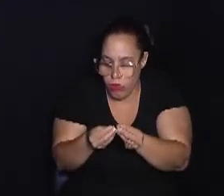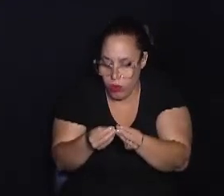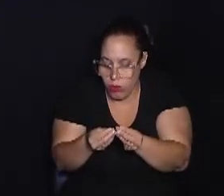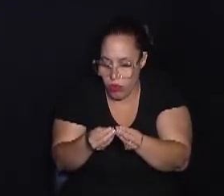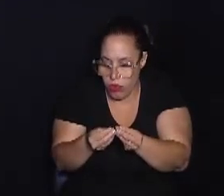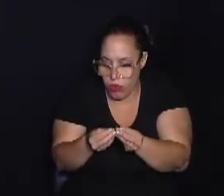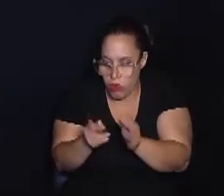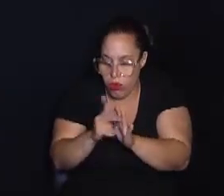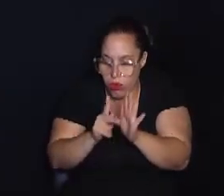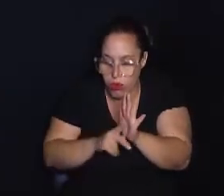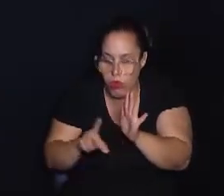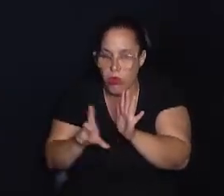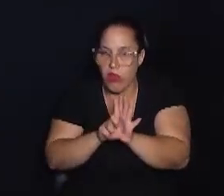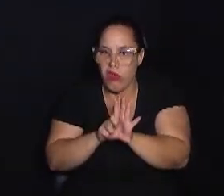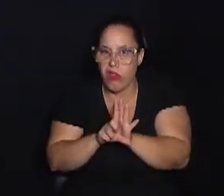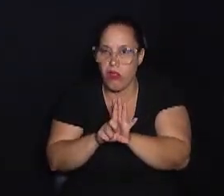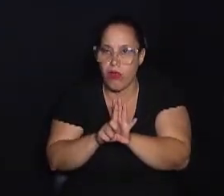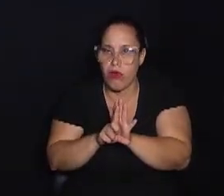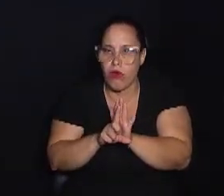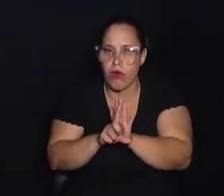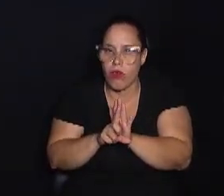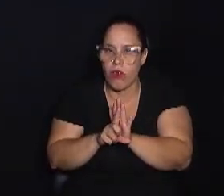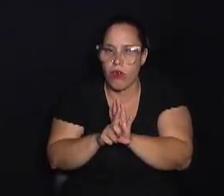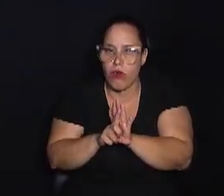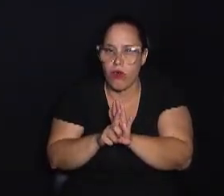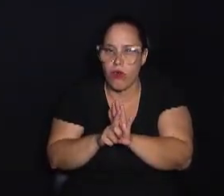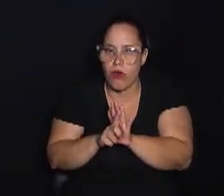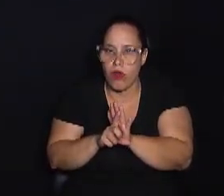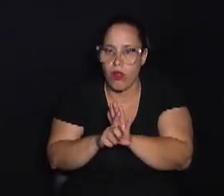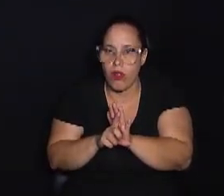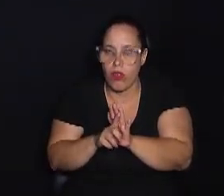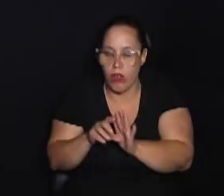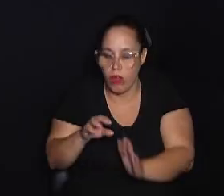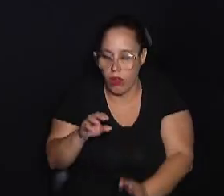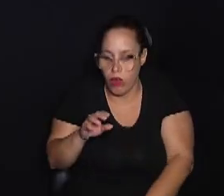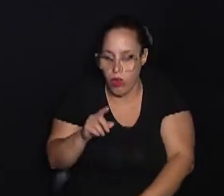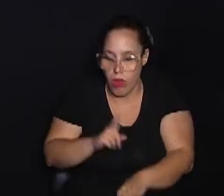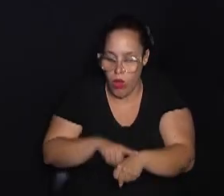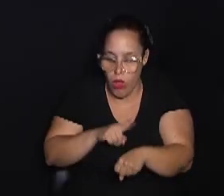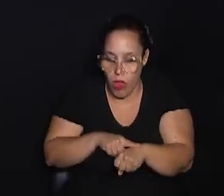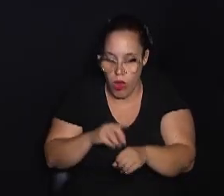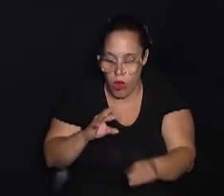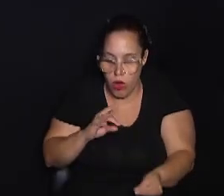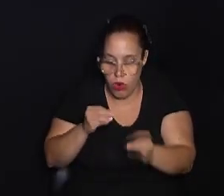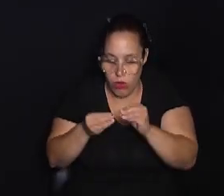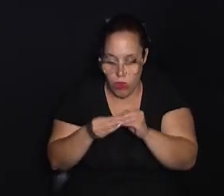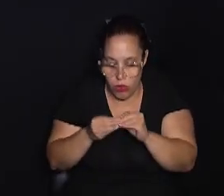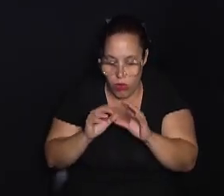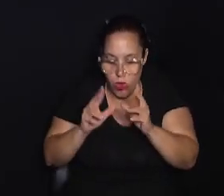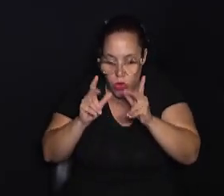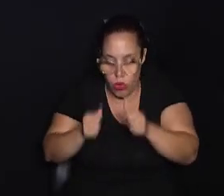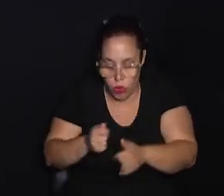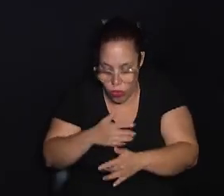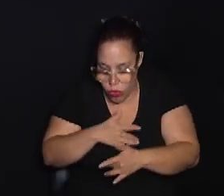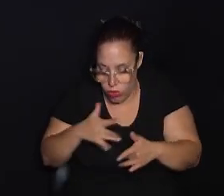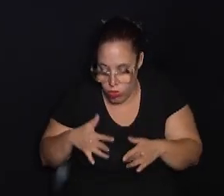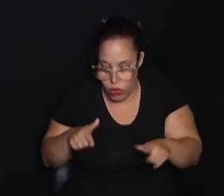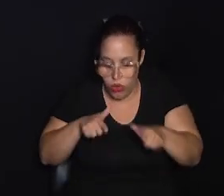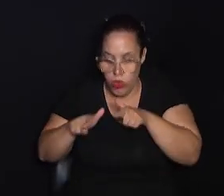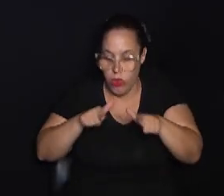um projeto de lei que versa sobre horas complementares. Todo trabalhador da saúde no